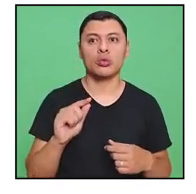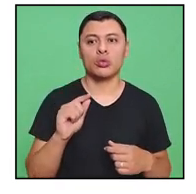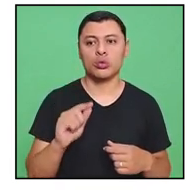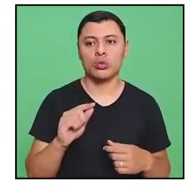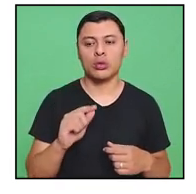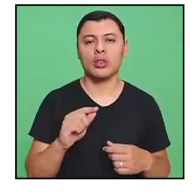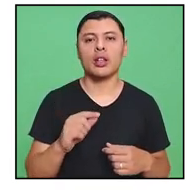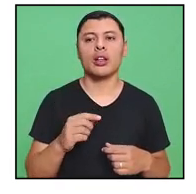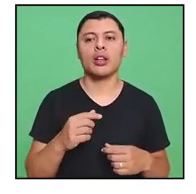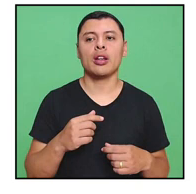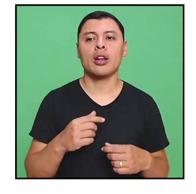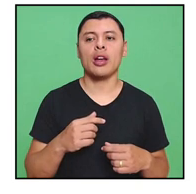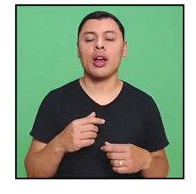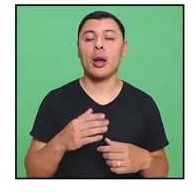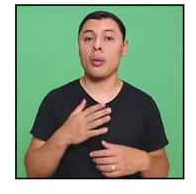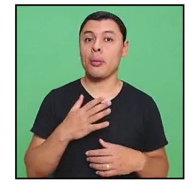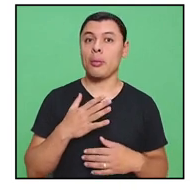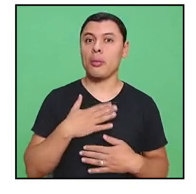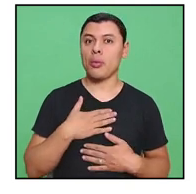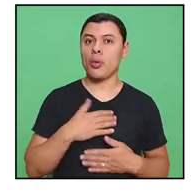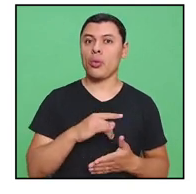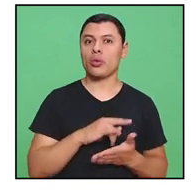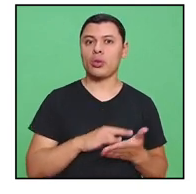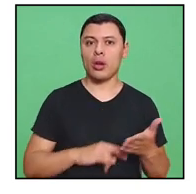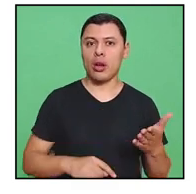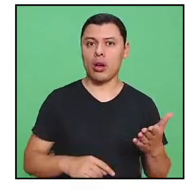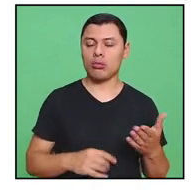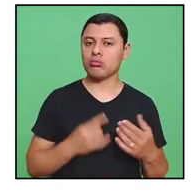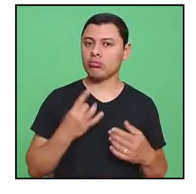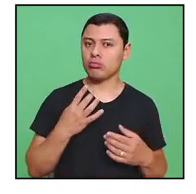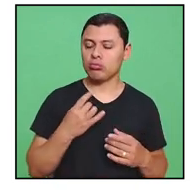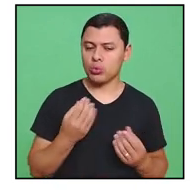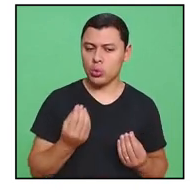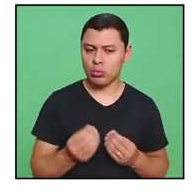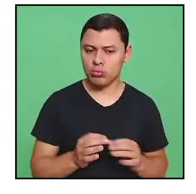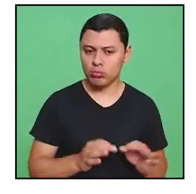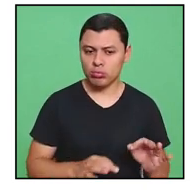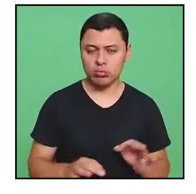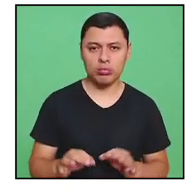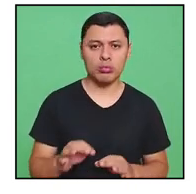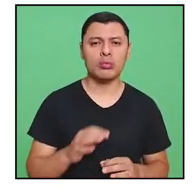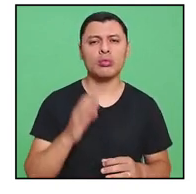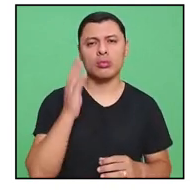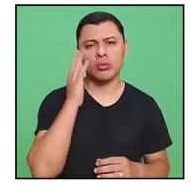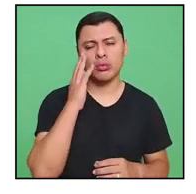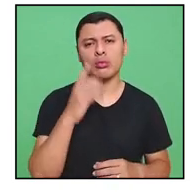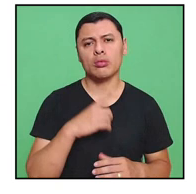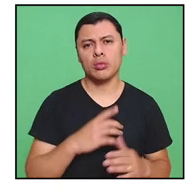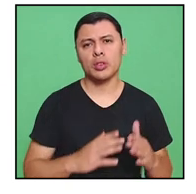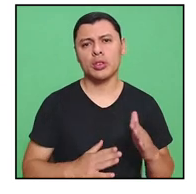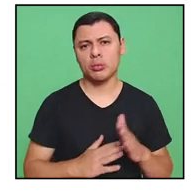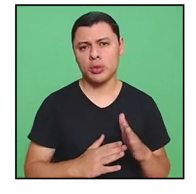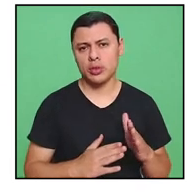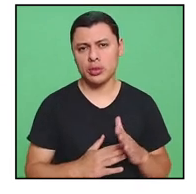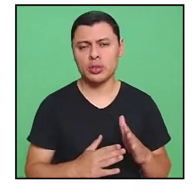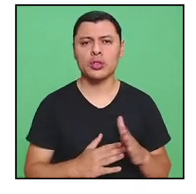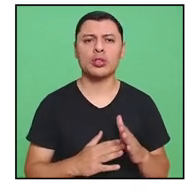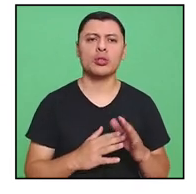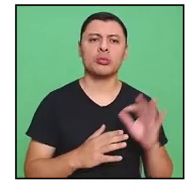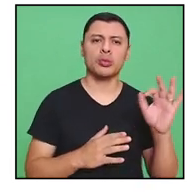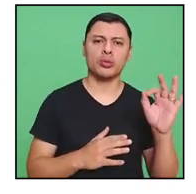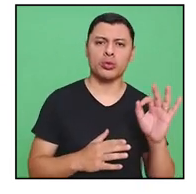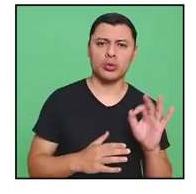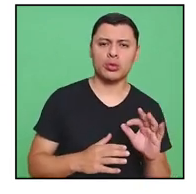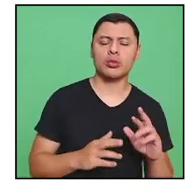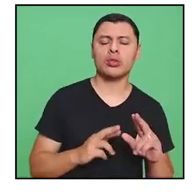autonomia, né, que se tem em relação ao contrato e como que ele opera. Claro que ainda tem alguns limites, né, percentuais, etc., que